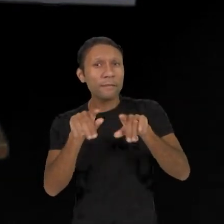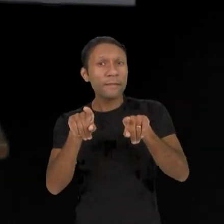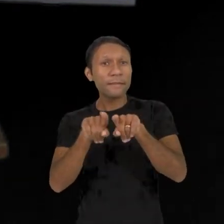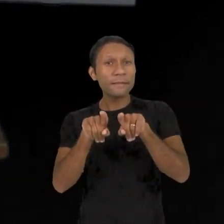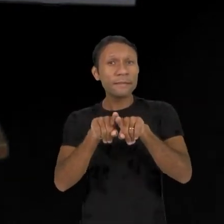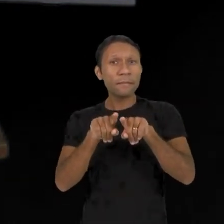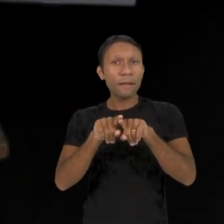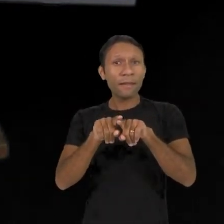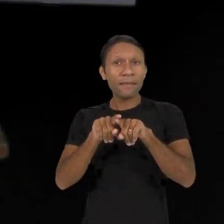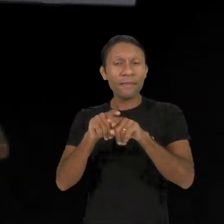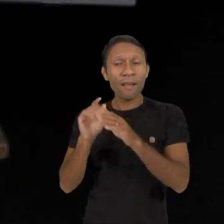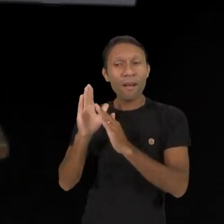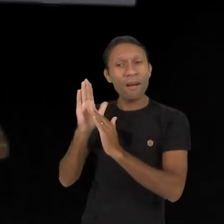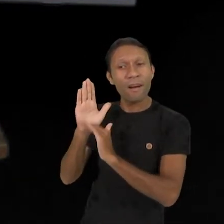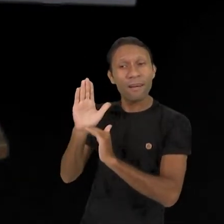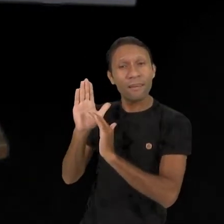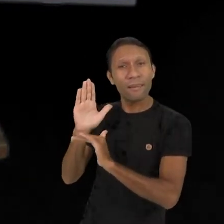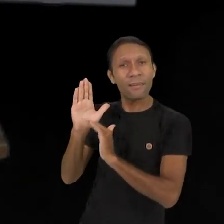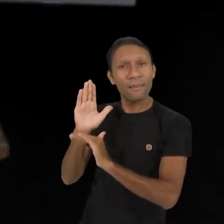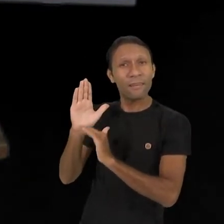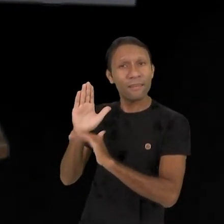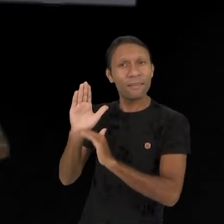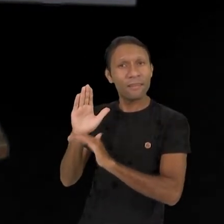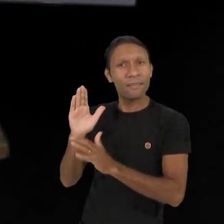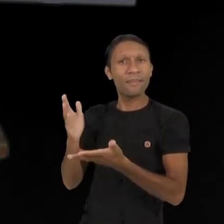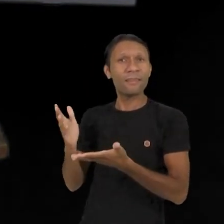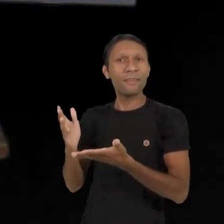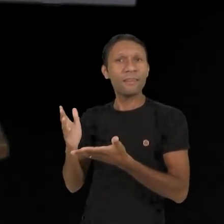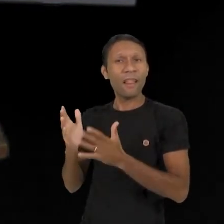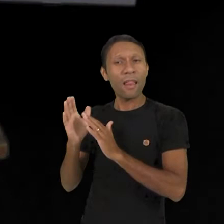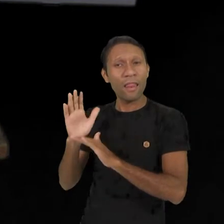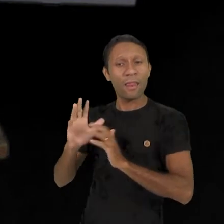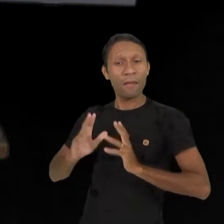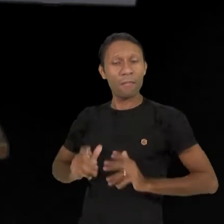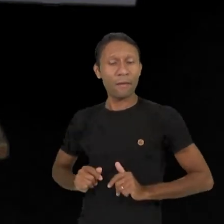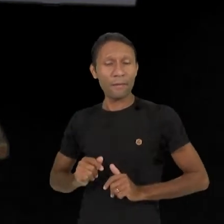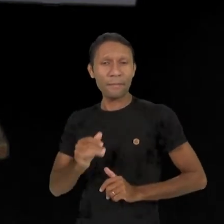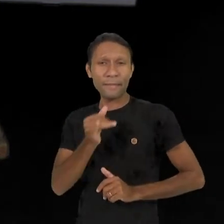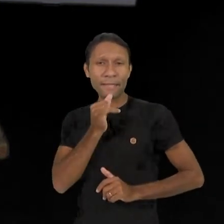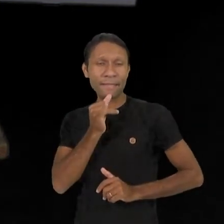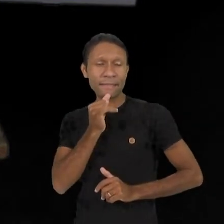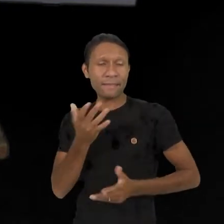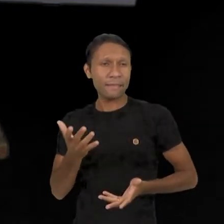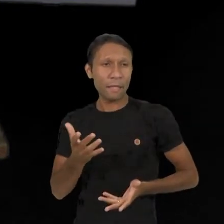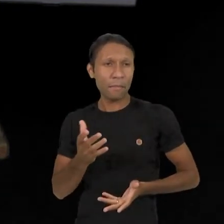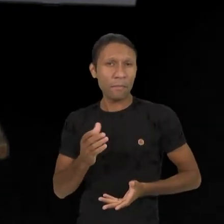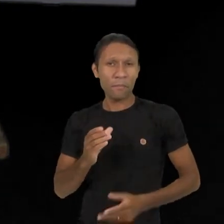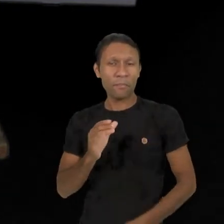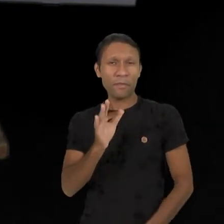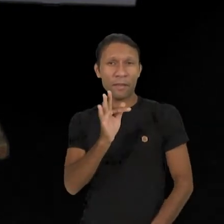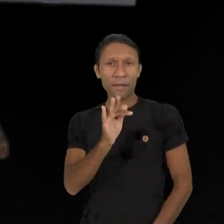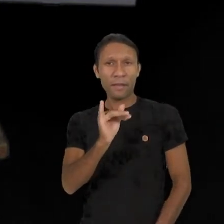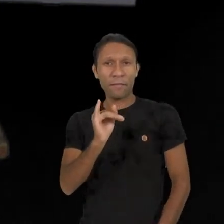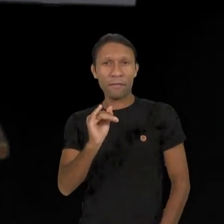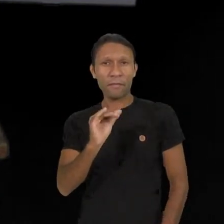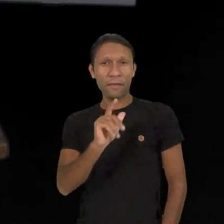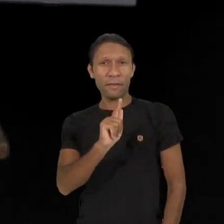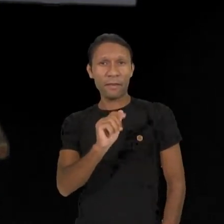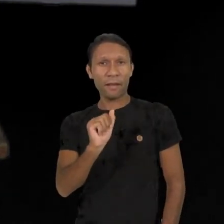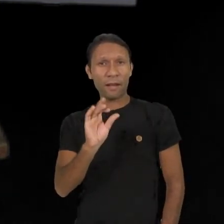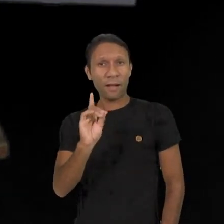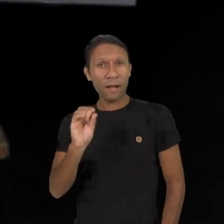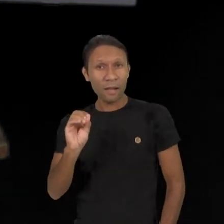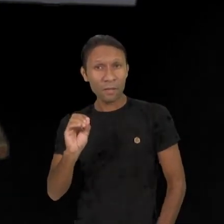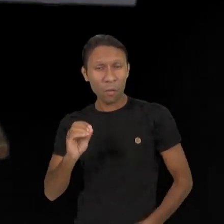na eliminação de substâncias. Por isso que eu te disse que no fígado, por exemplo, você vai ter uma quantidade muito grande.